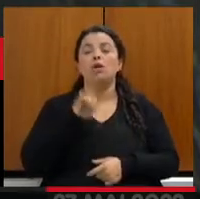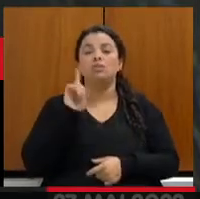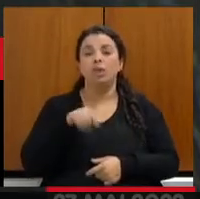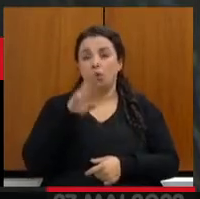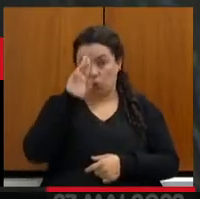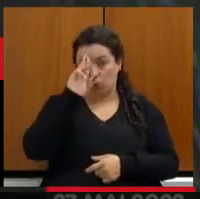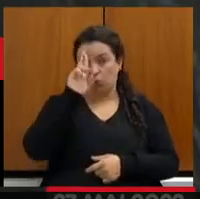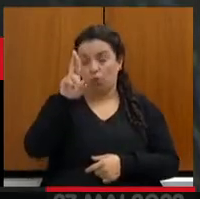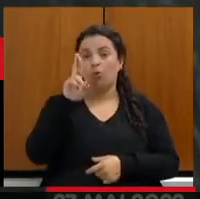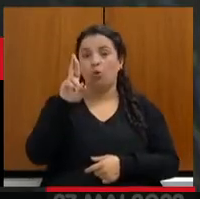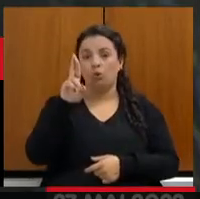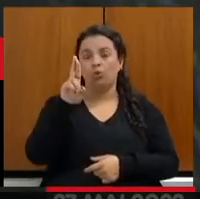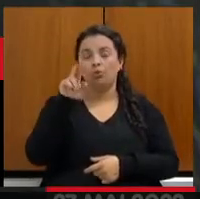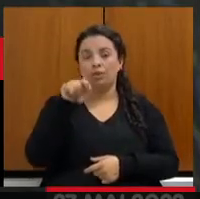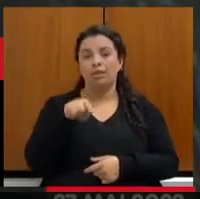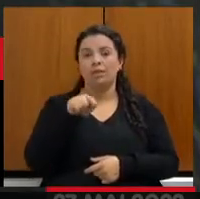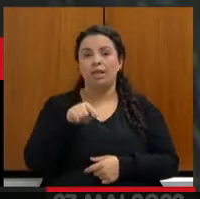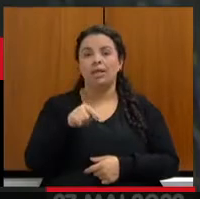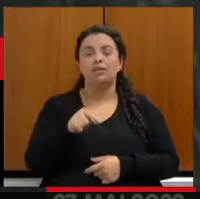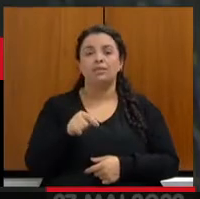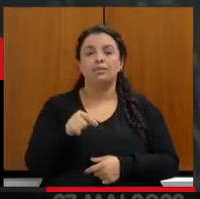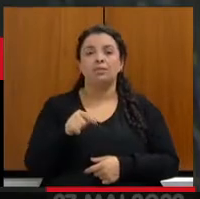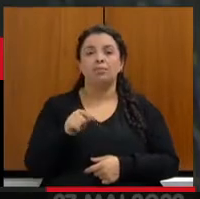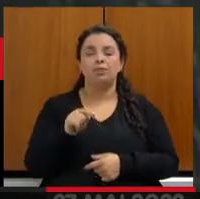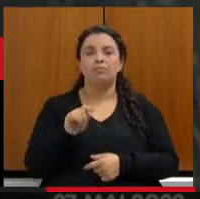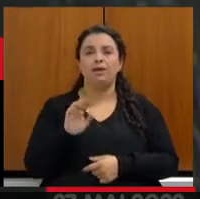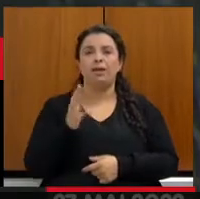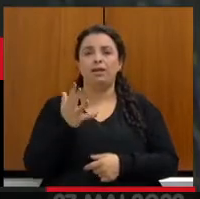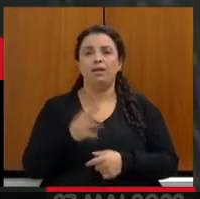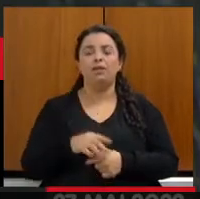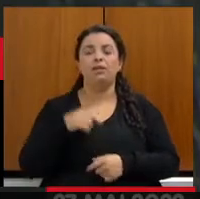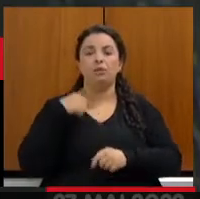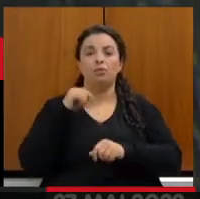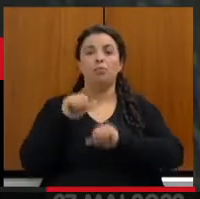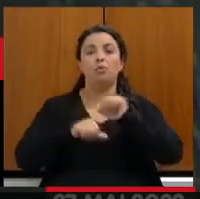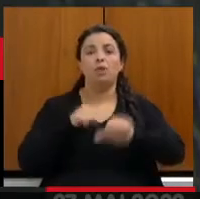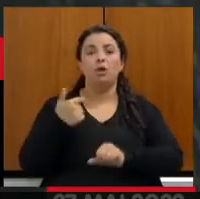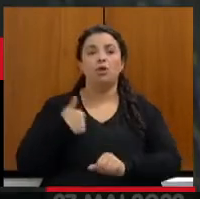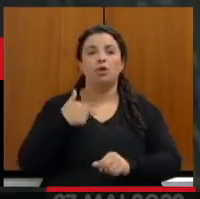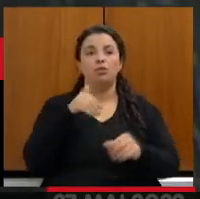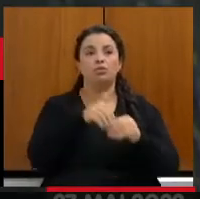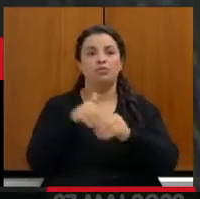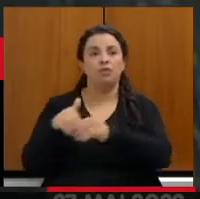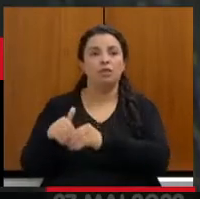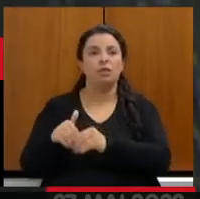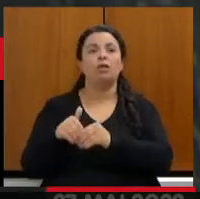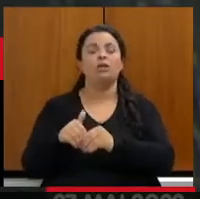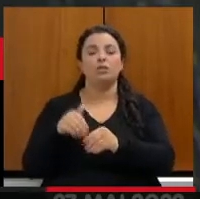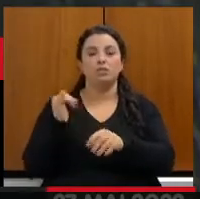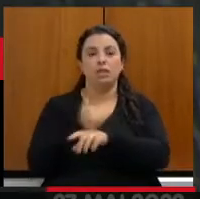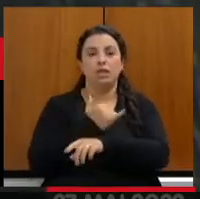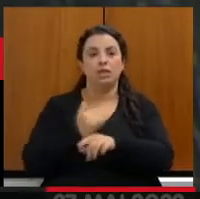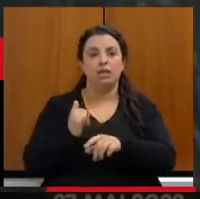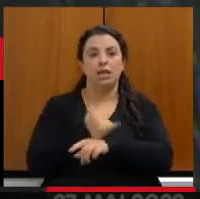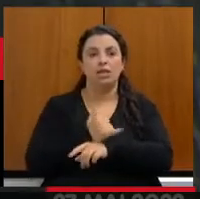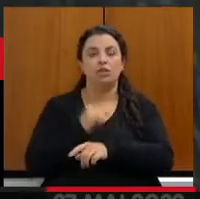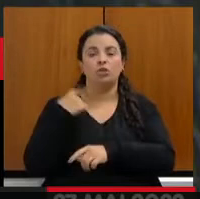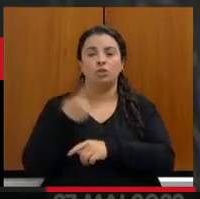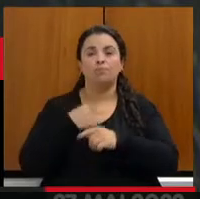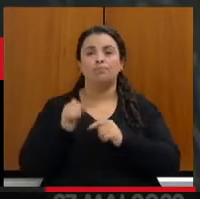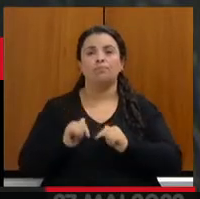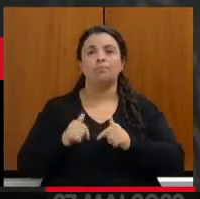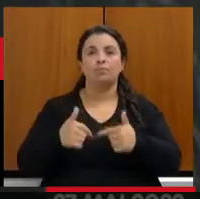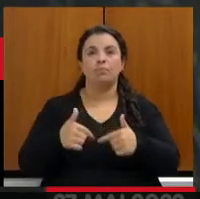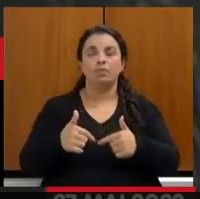o dono desse dessa situação Então vamos mudar a nossa forma de votar Vamos mudar a nossa forma de agir e a